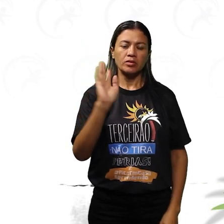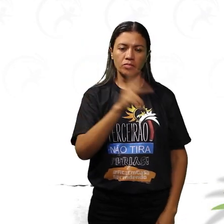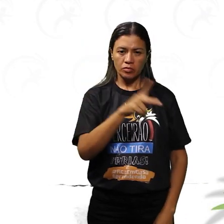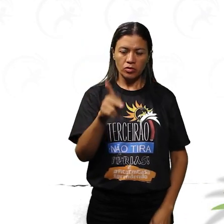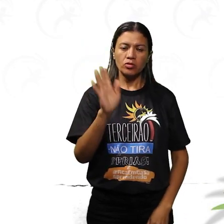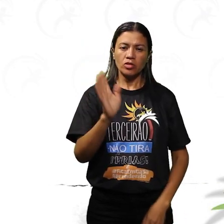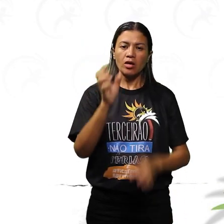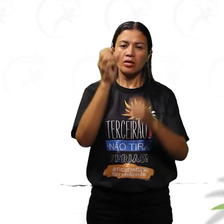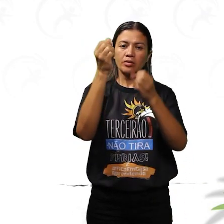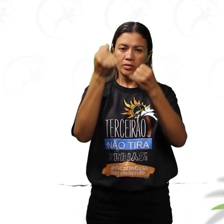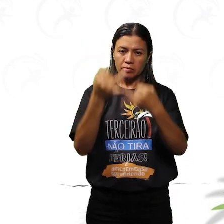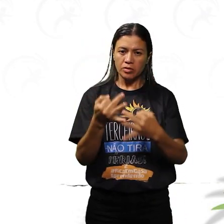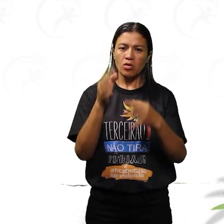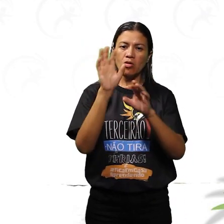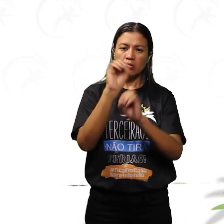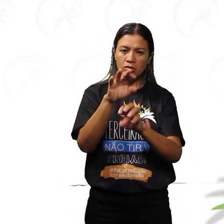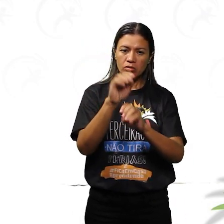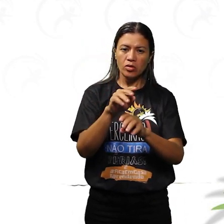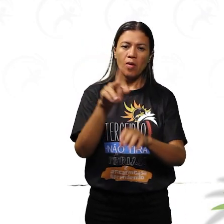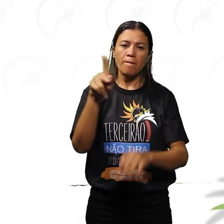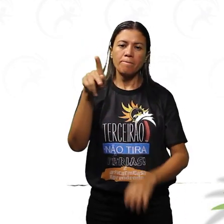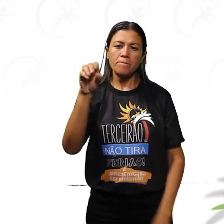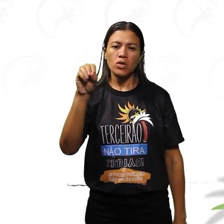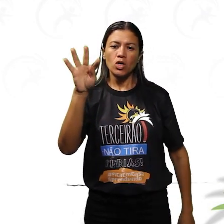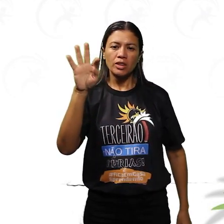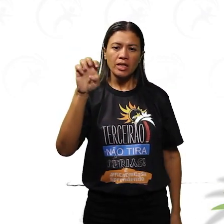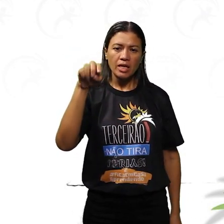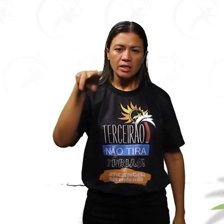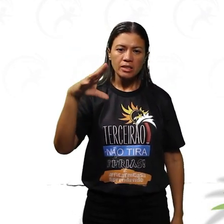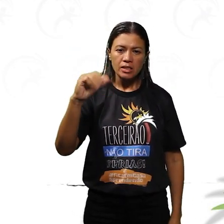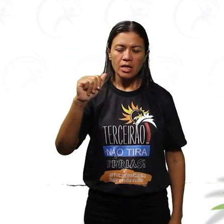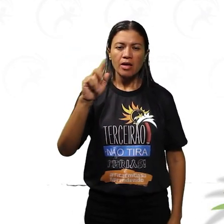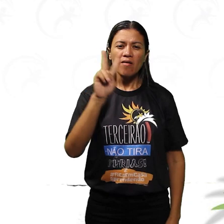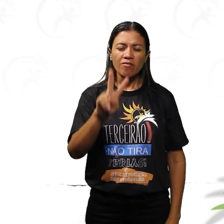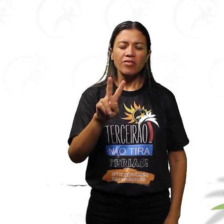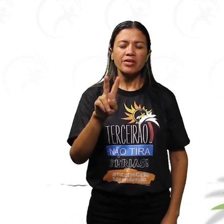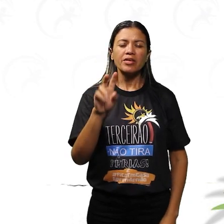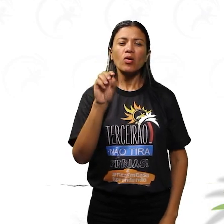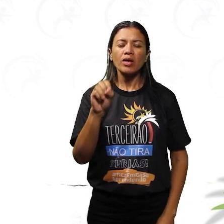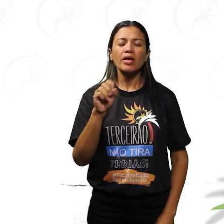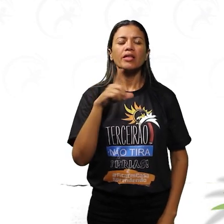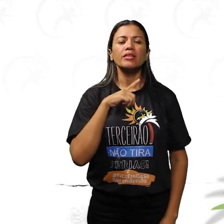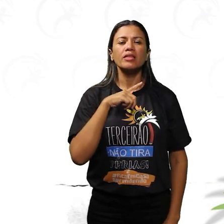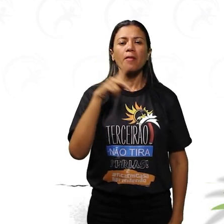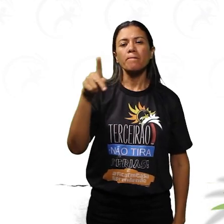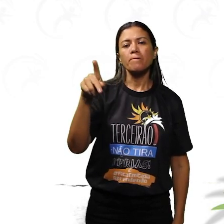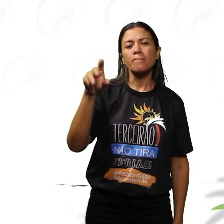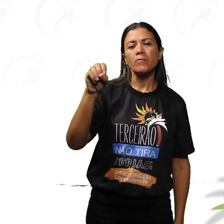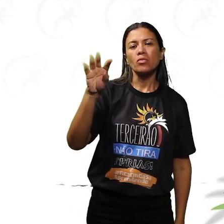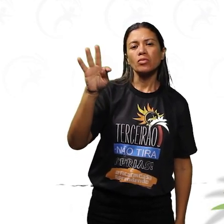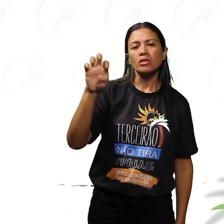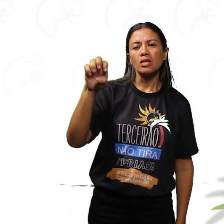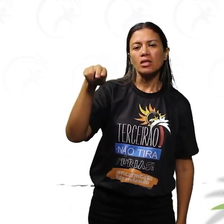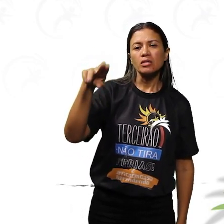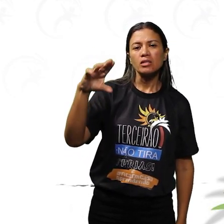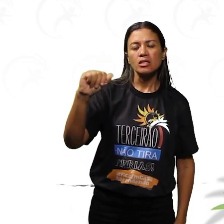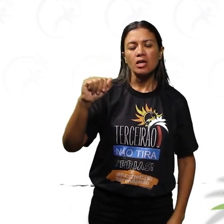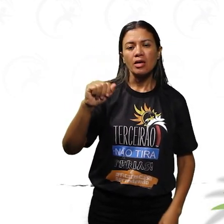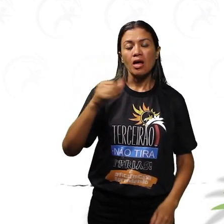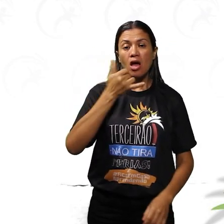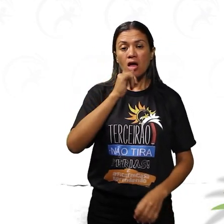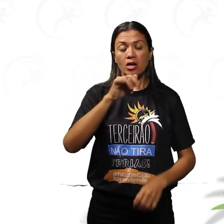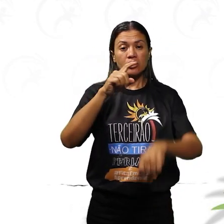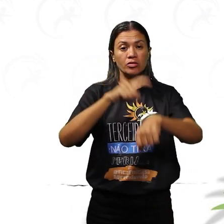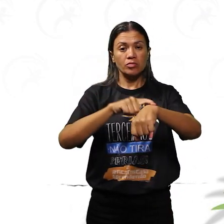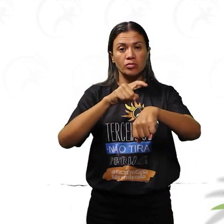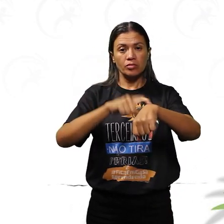ideia de potência, então você vai ainda ver, talvez. Então, eu tenho potência igual a energia pelo tempo. Então, energia